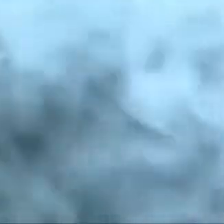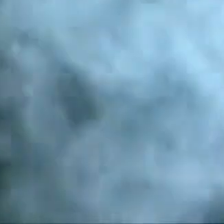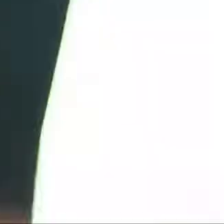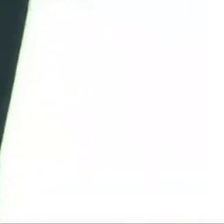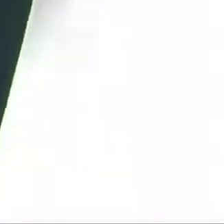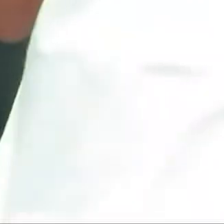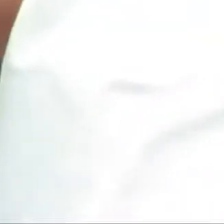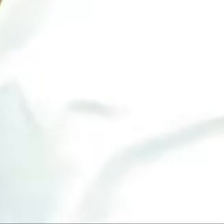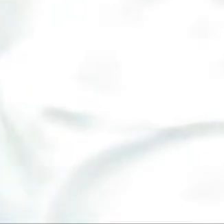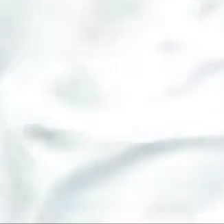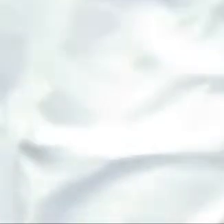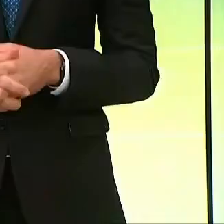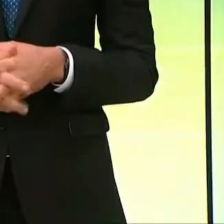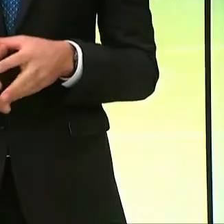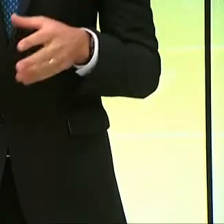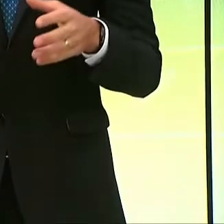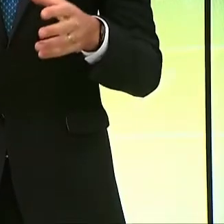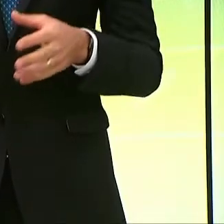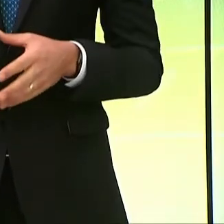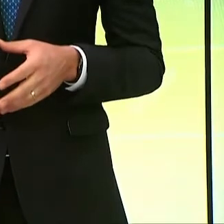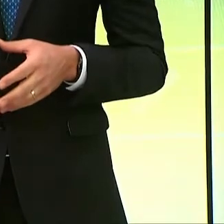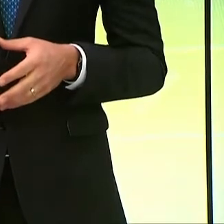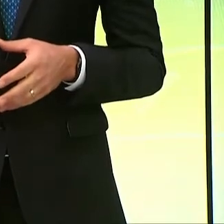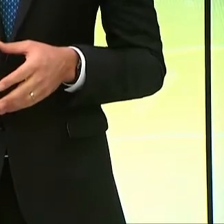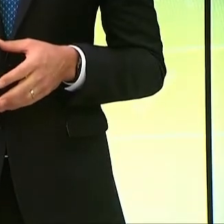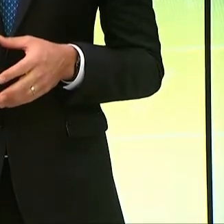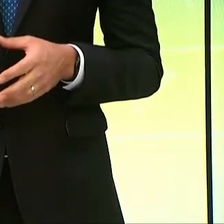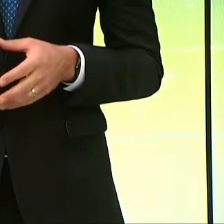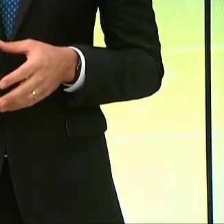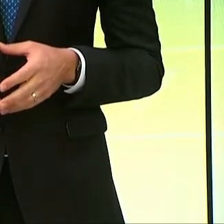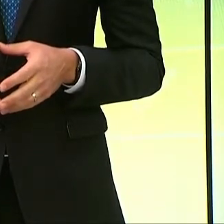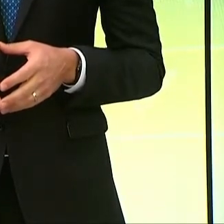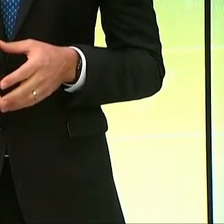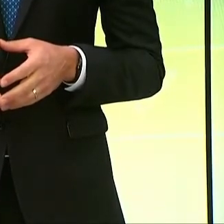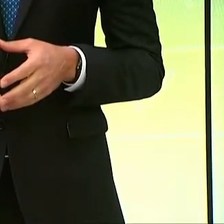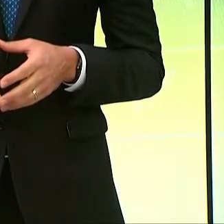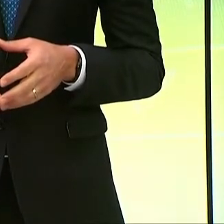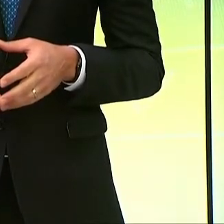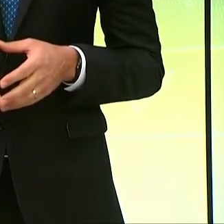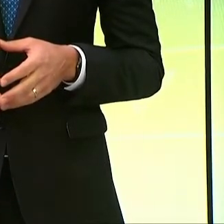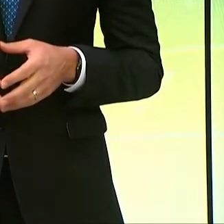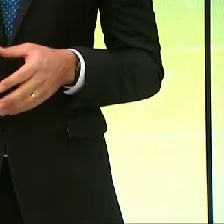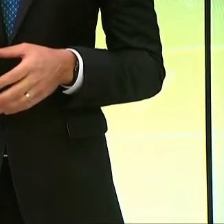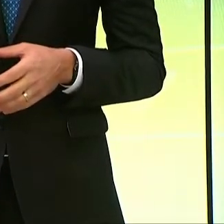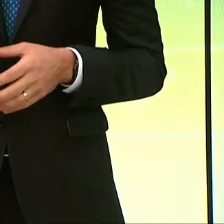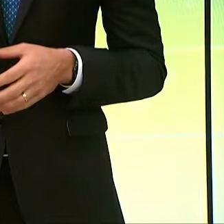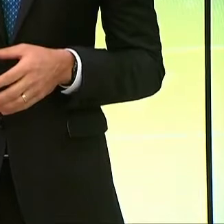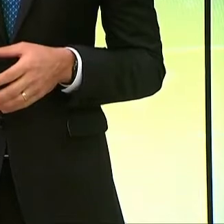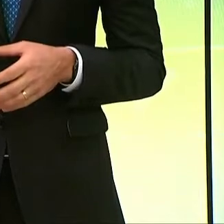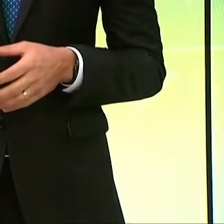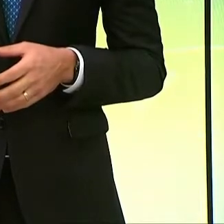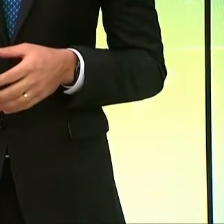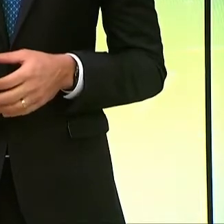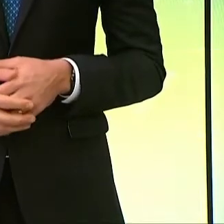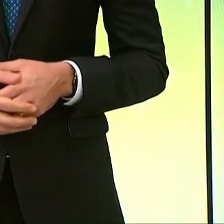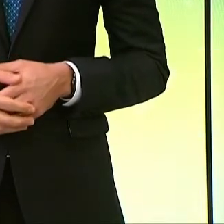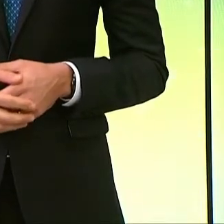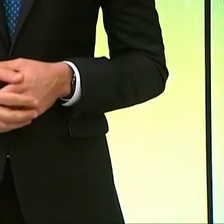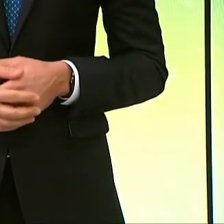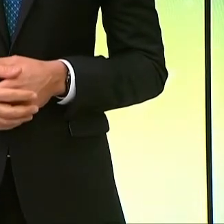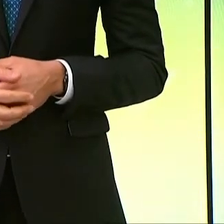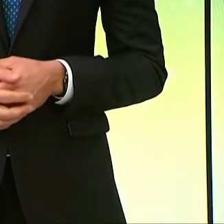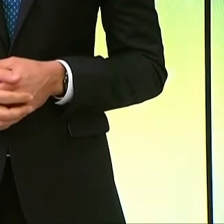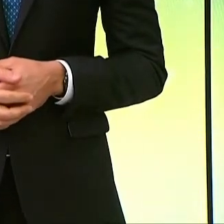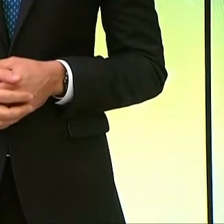os riscos do cigarro eletrônico. Jornal Hoje começa a 1h25 pelo horário de Brasília, logo depois da